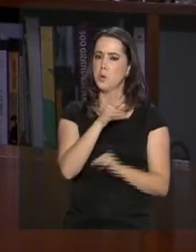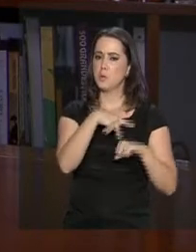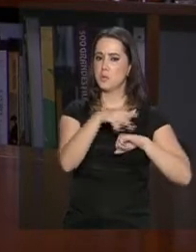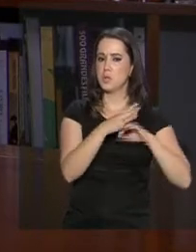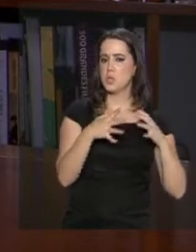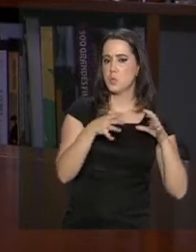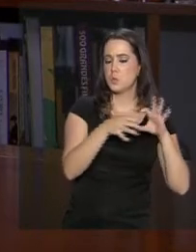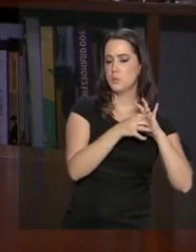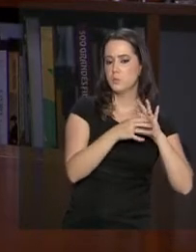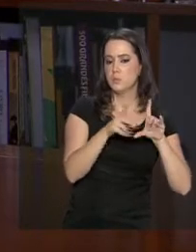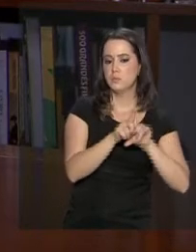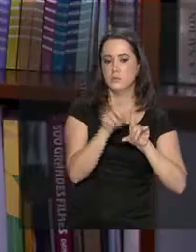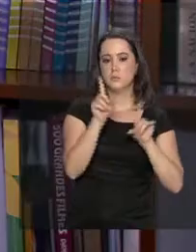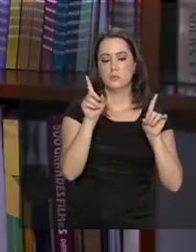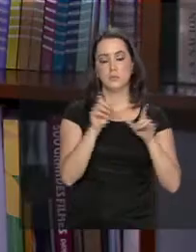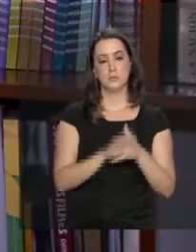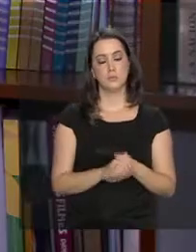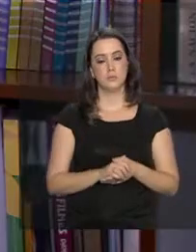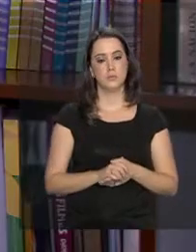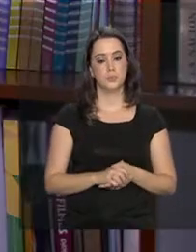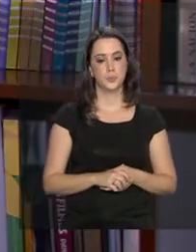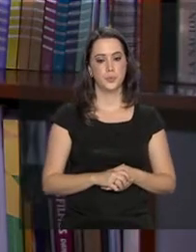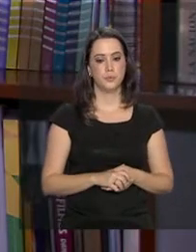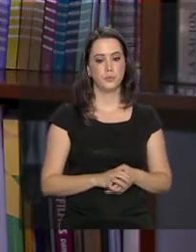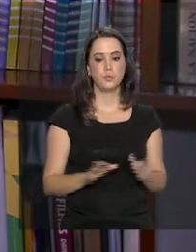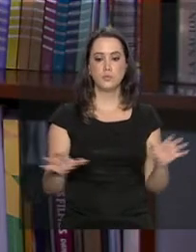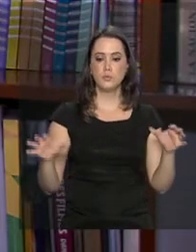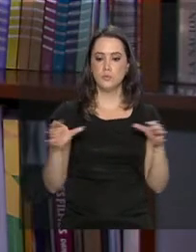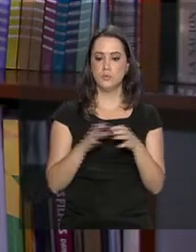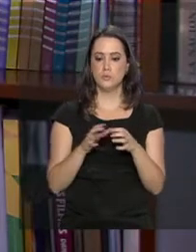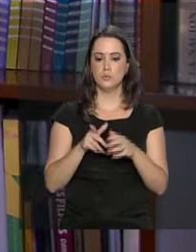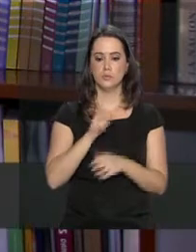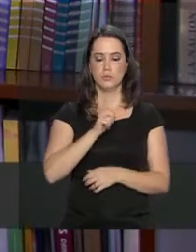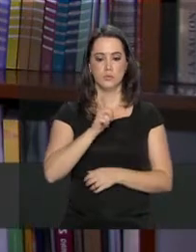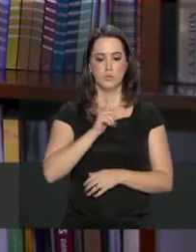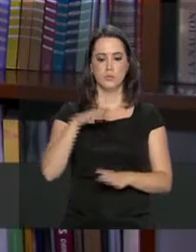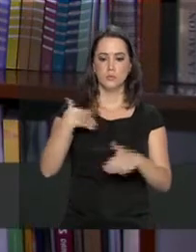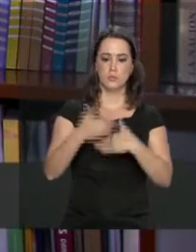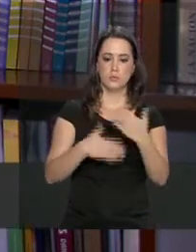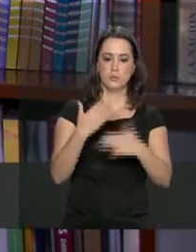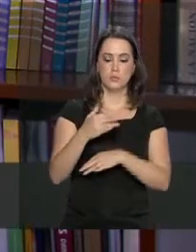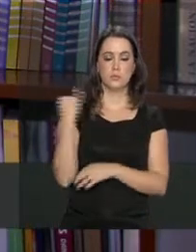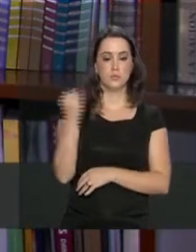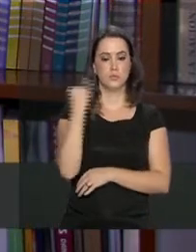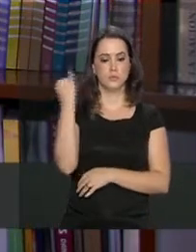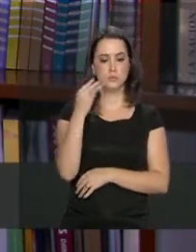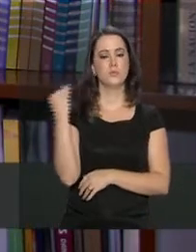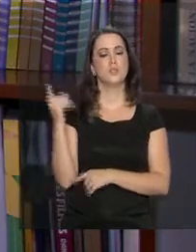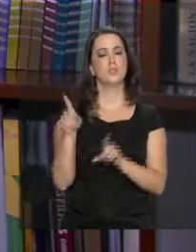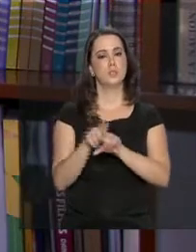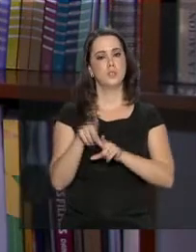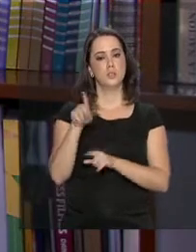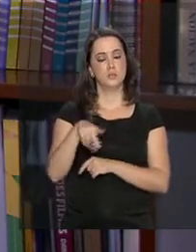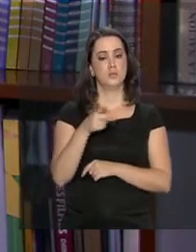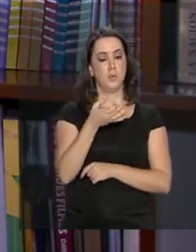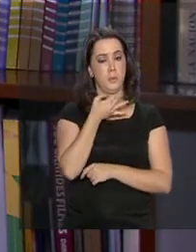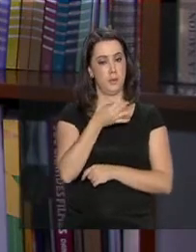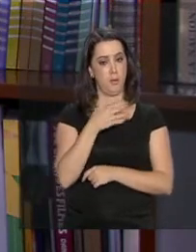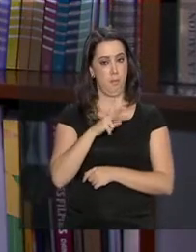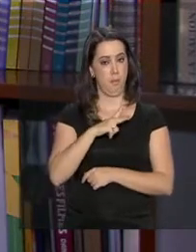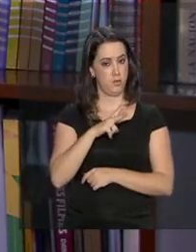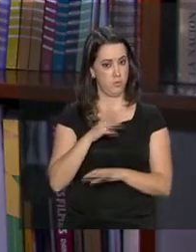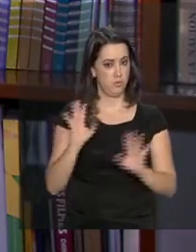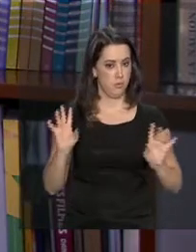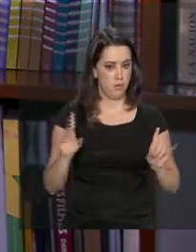países membros e associados o bloco ele tem um desempenho histórico como satisfatório na minha opinião